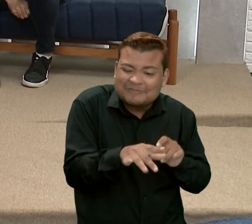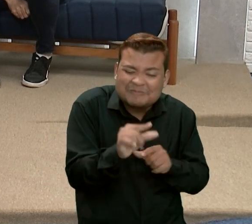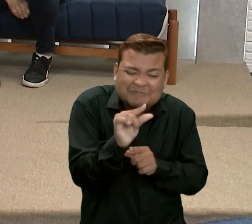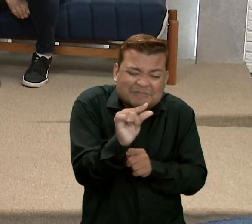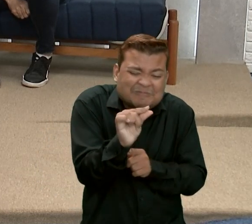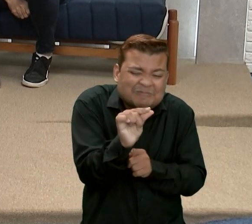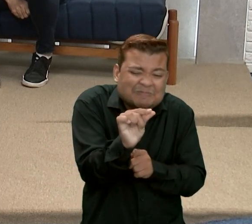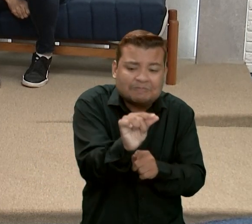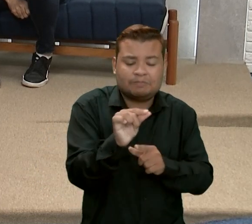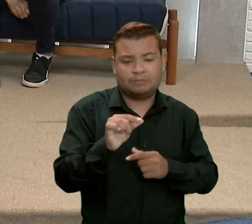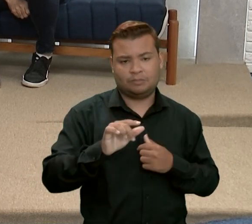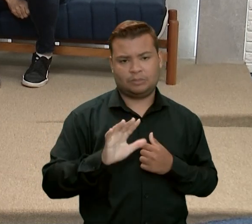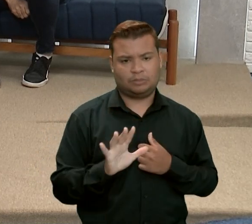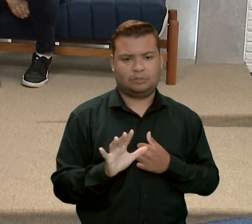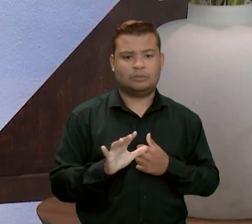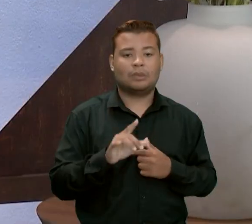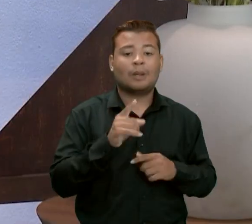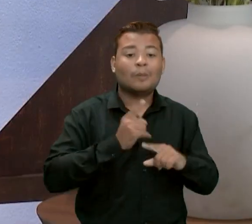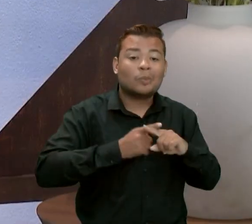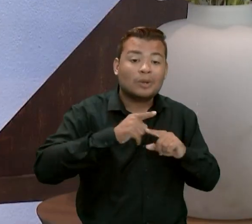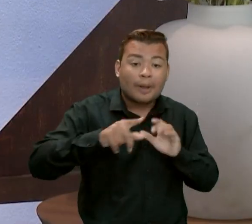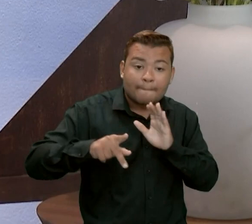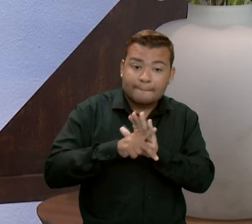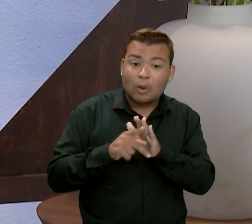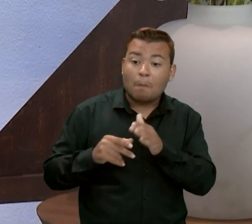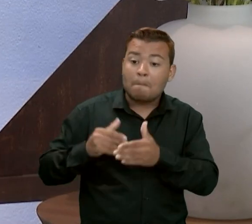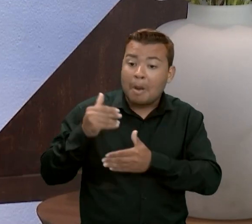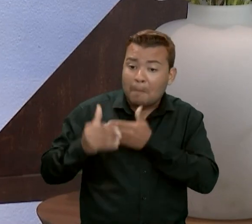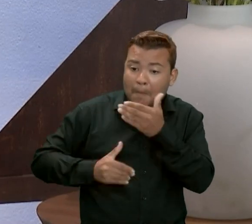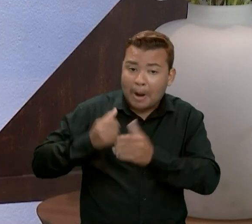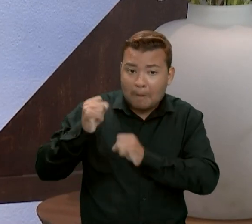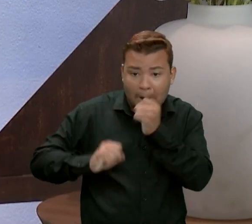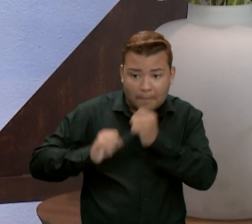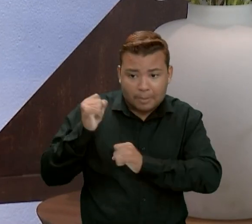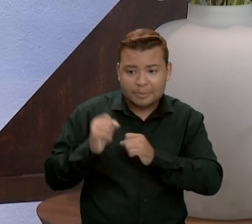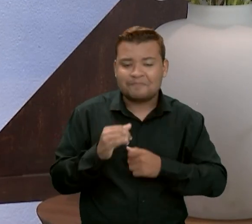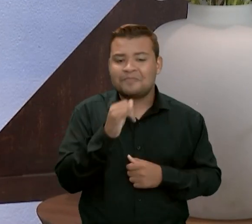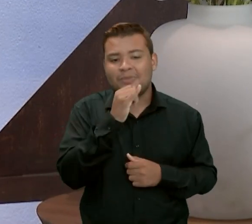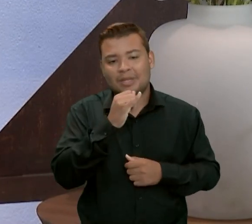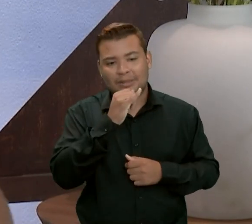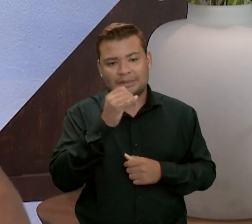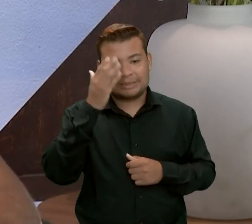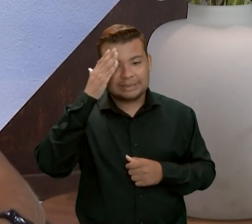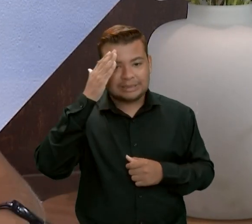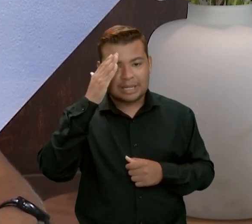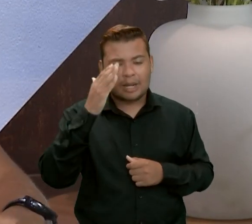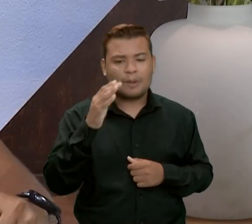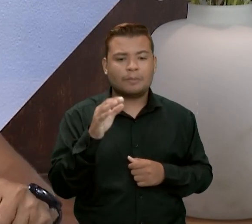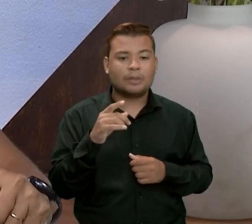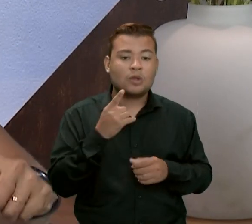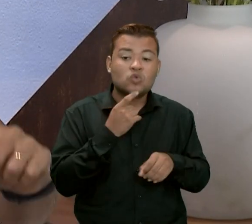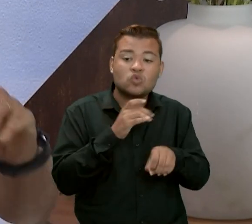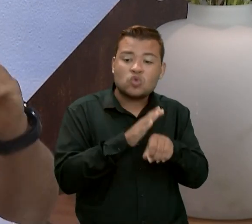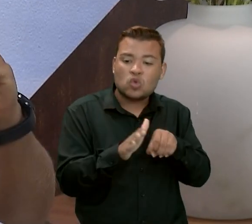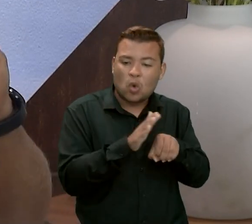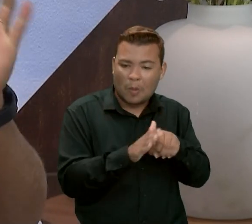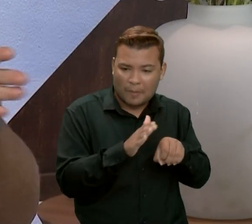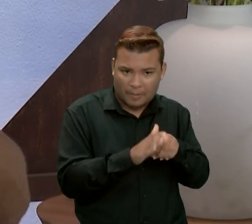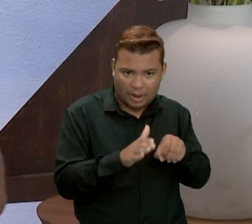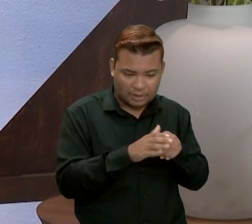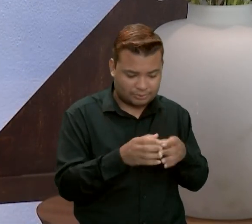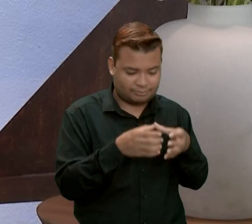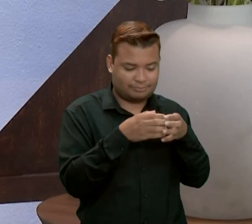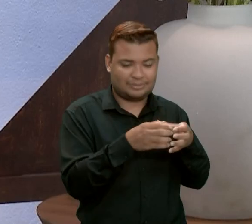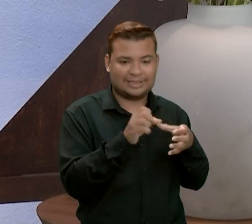não são provenientes do processamento. Vamos pensar ali no extrato de tomate, por exemplo. Então, 0,5%, se não me engano? Ou